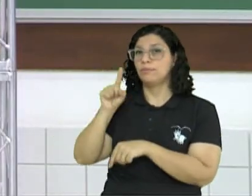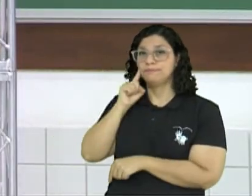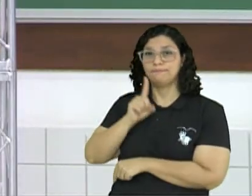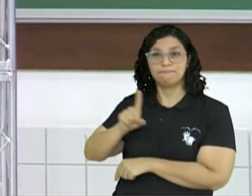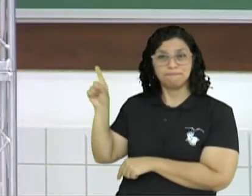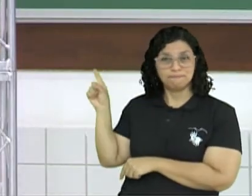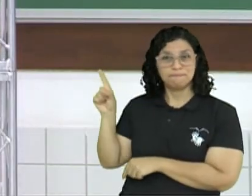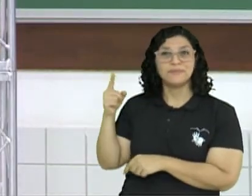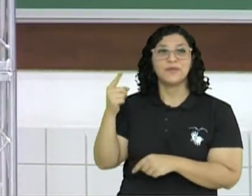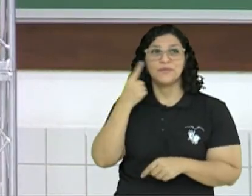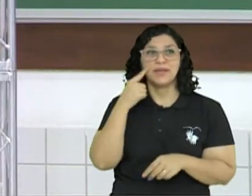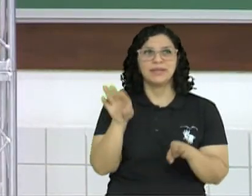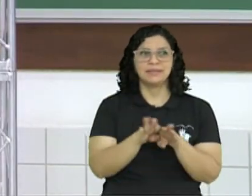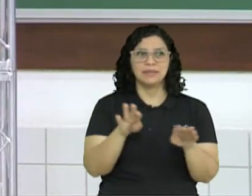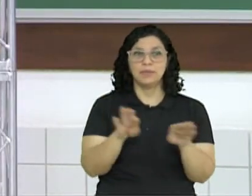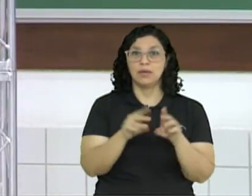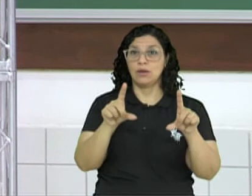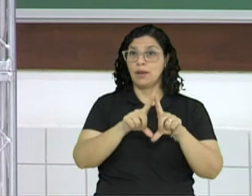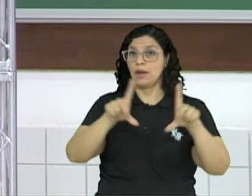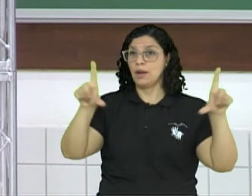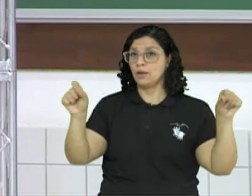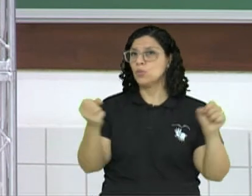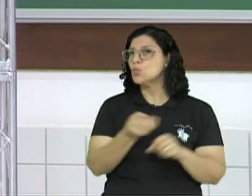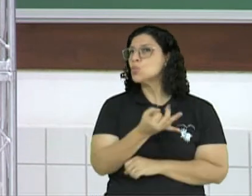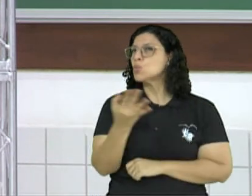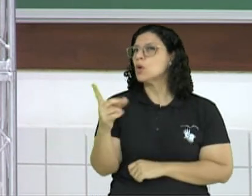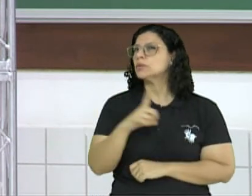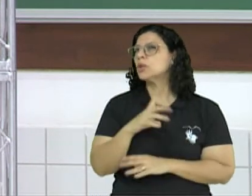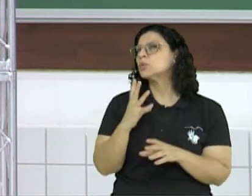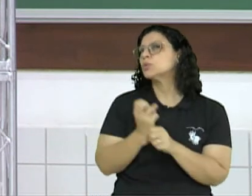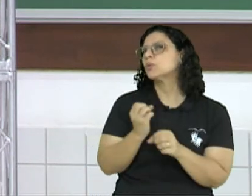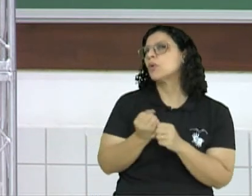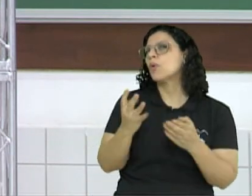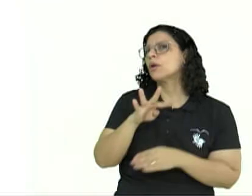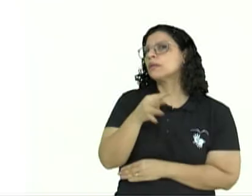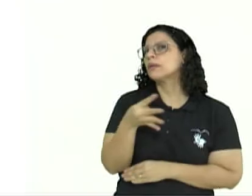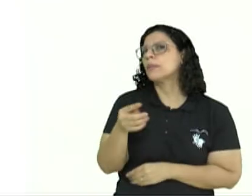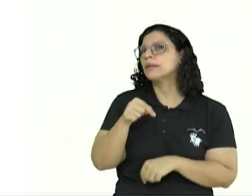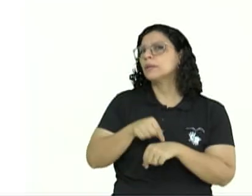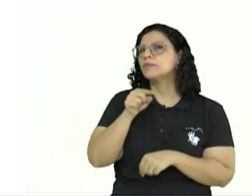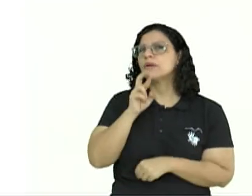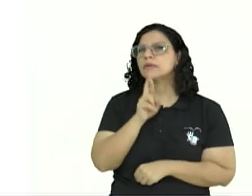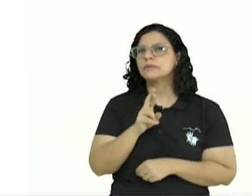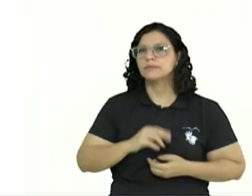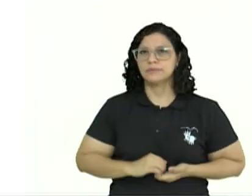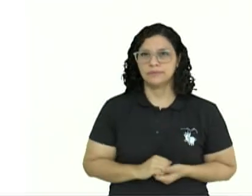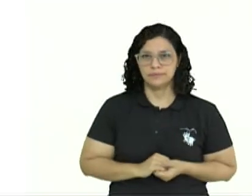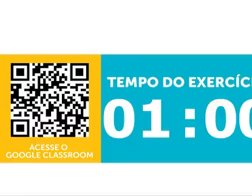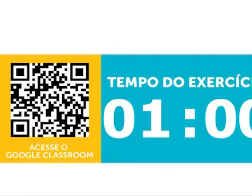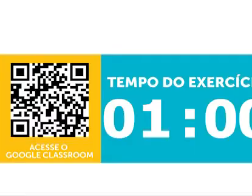hein? Ah, agora o meu inteiro aumentou. Quanto será que vai dar aqui nessa tabela? Tempo para vocês.